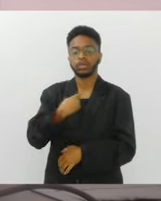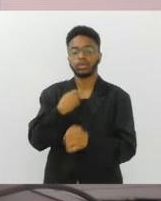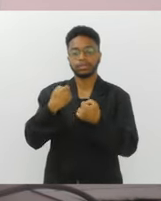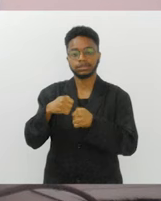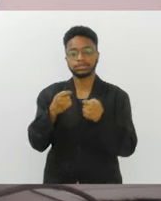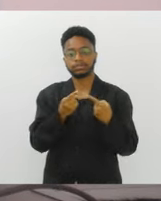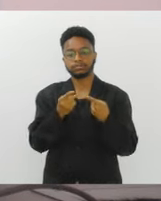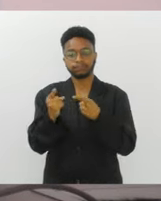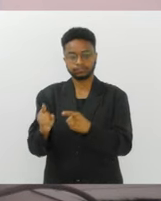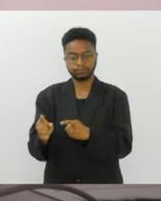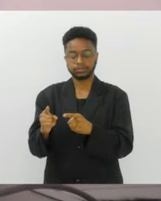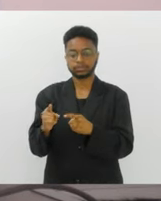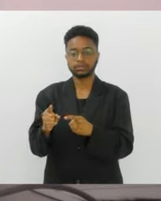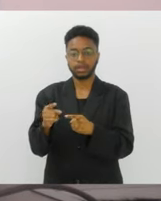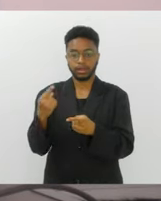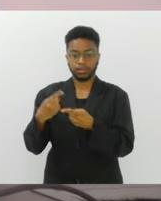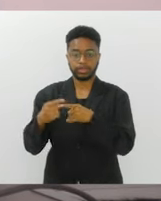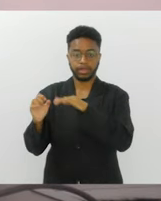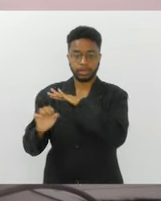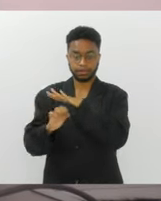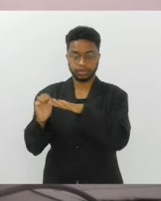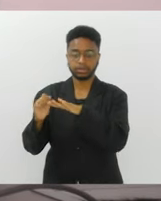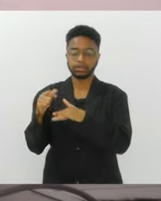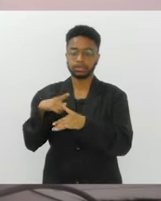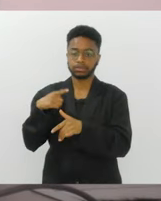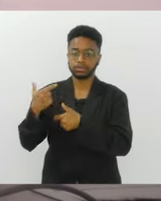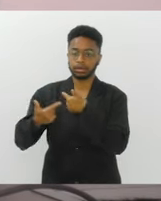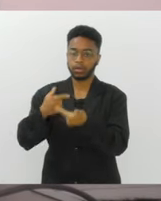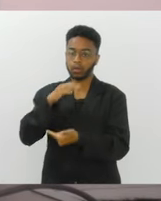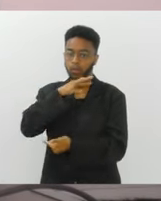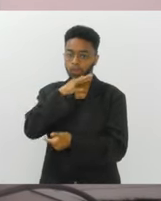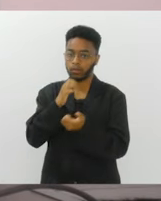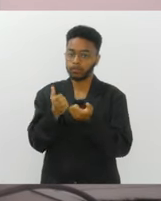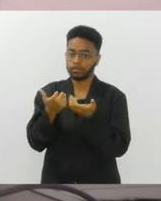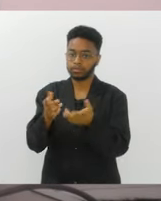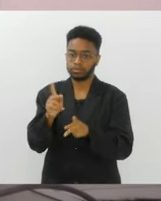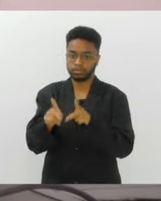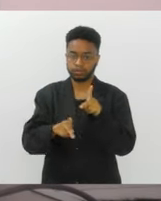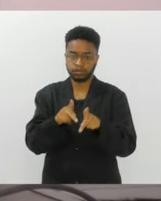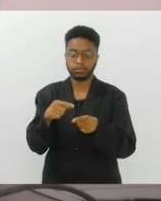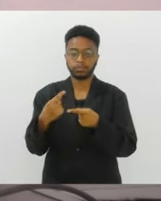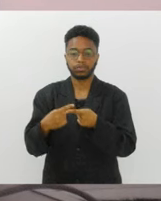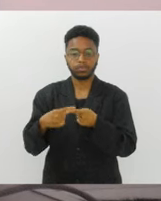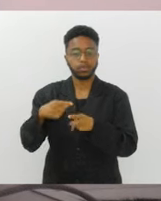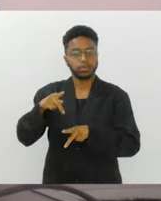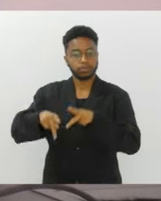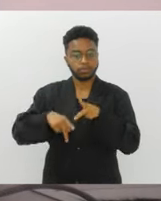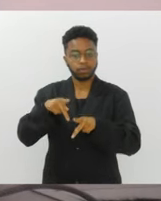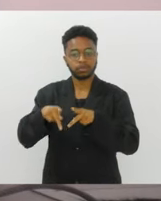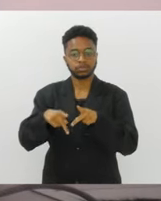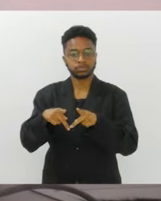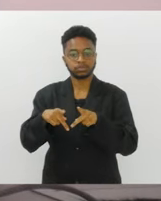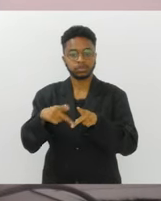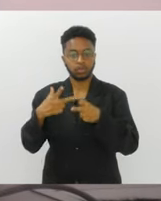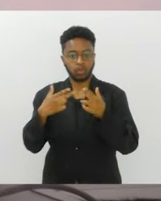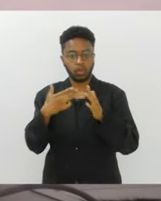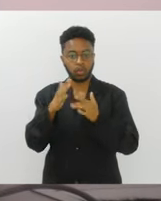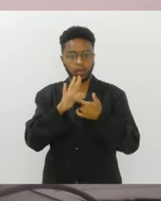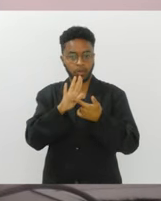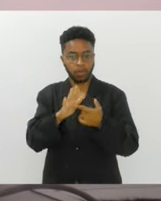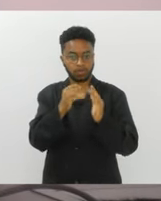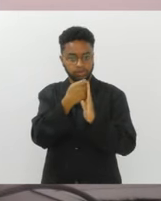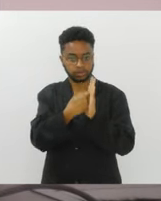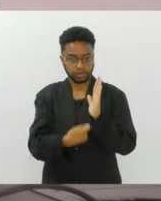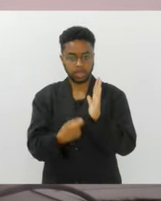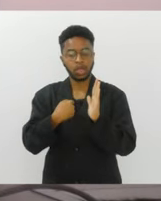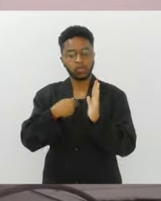perseguir. É a quem está prestando mau serviço à população. População essa que, mais do que ler a reportagem, eu tive a